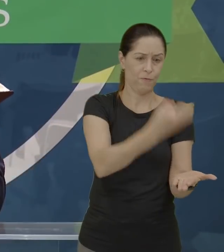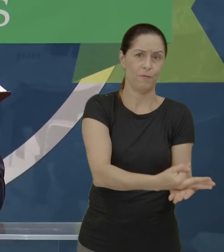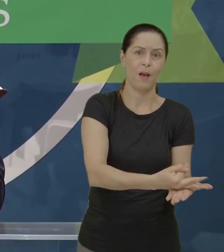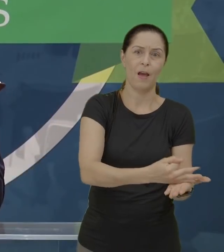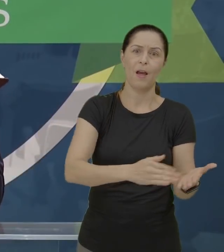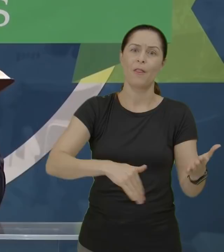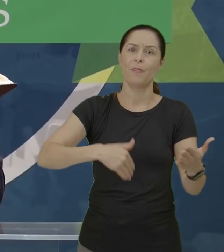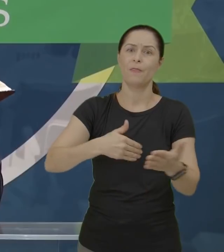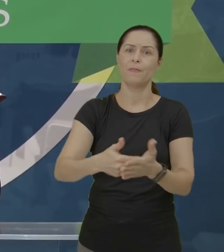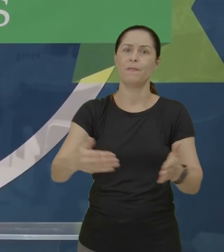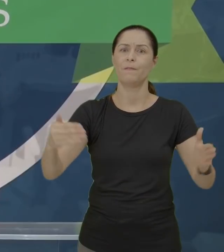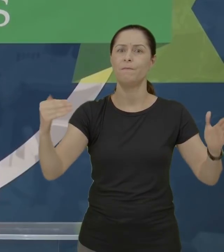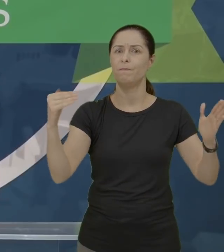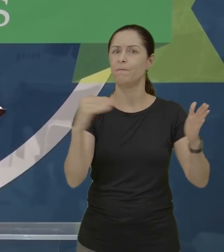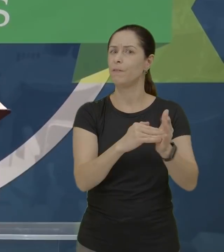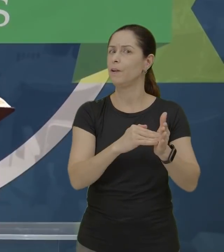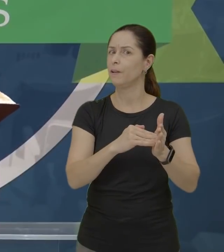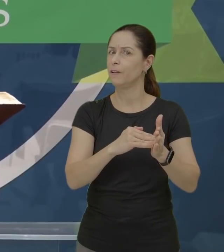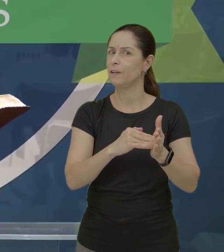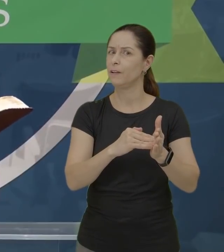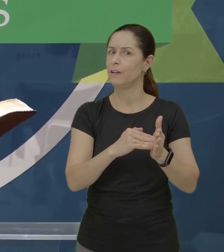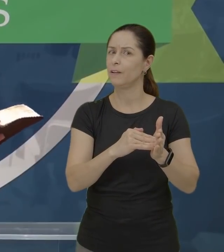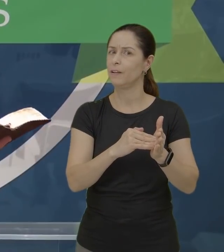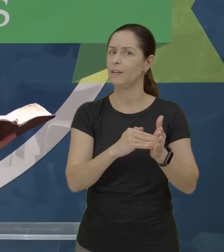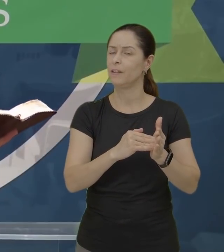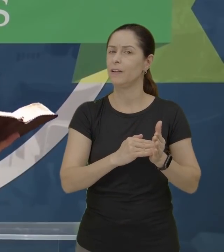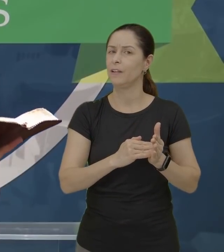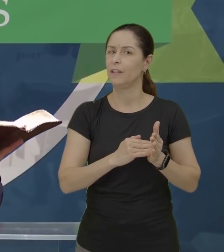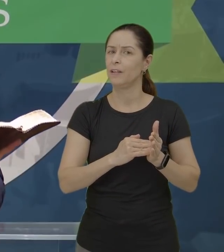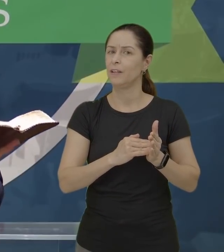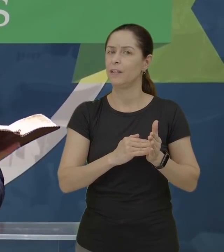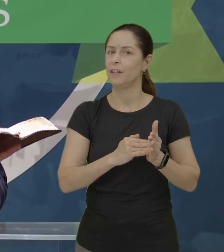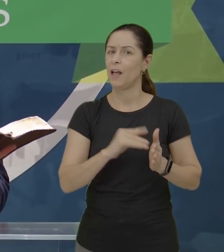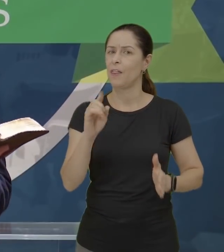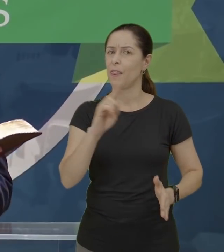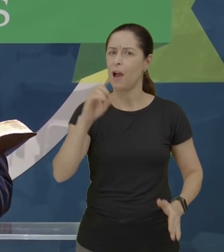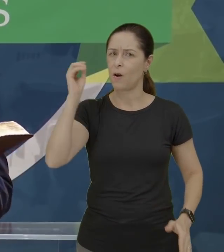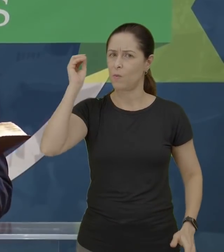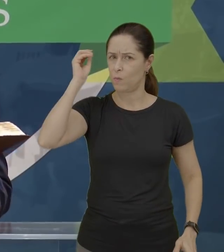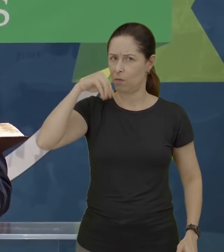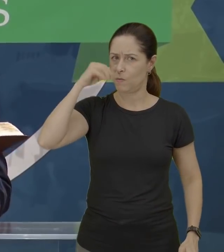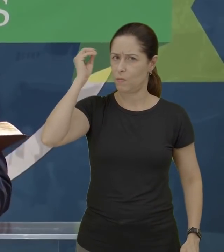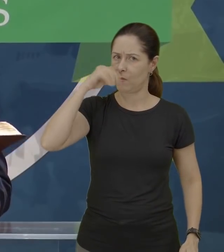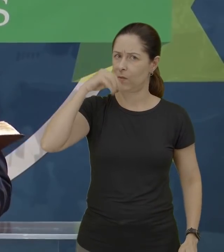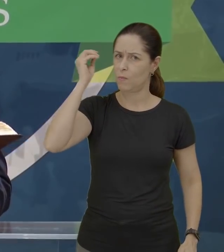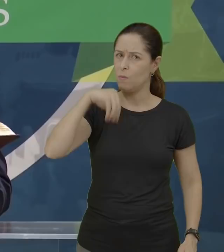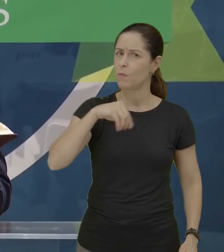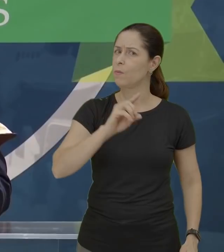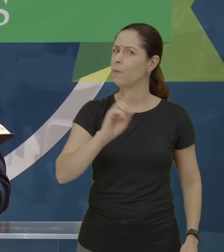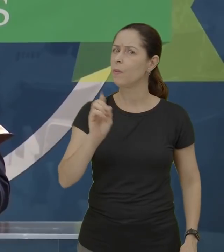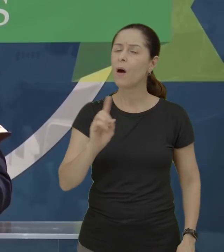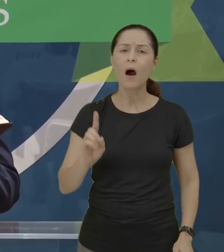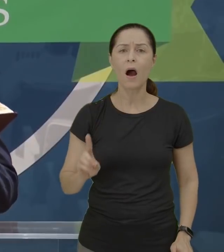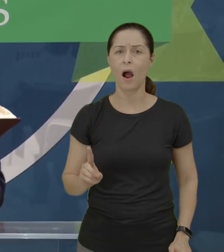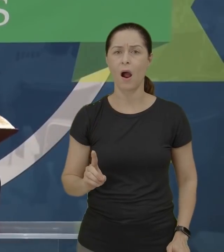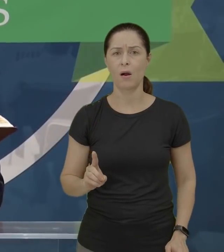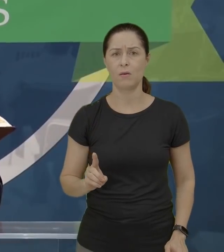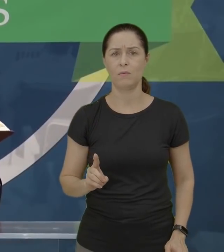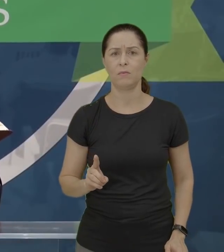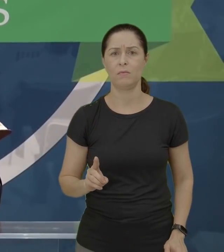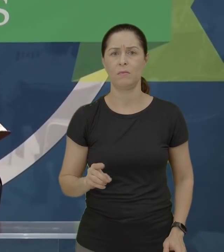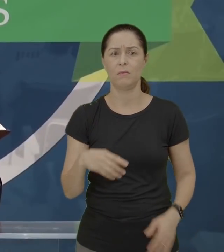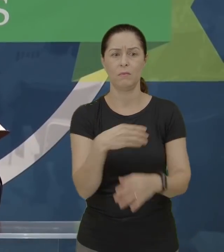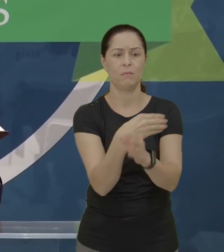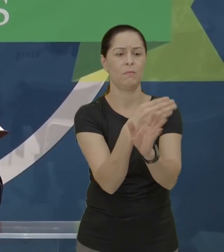está tratando de diligência, e ele não quer que você seja indolente, corpo mole, entendeu?